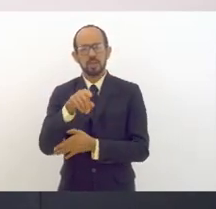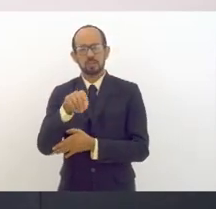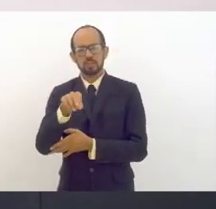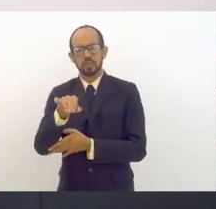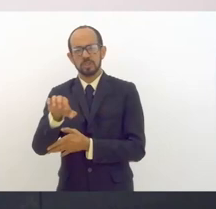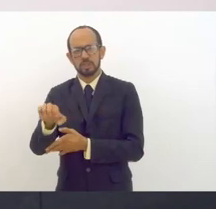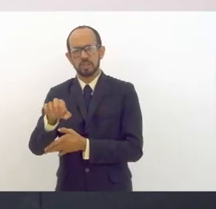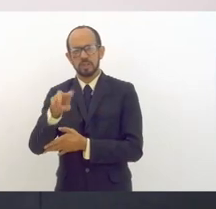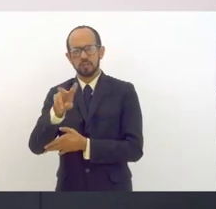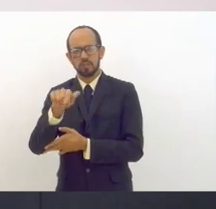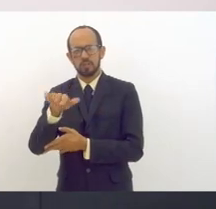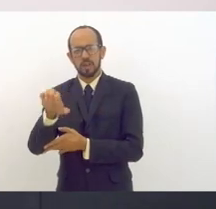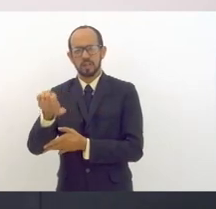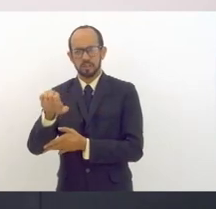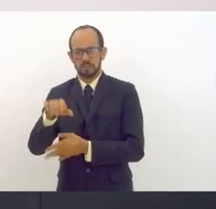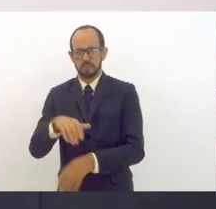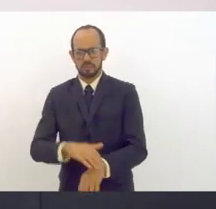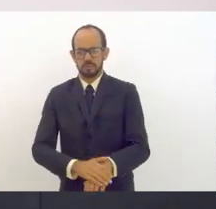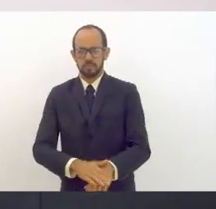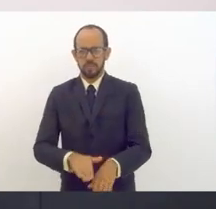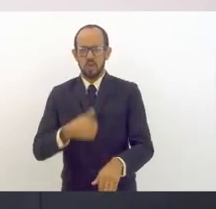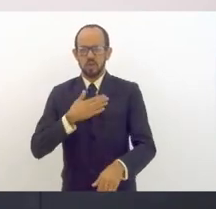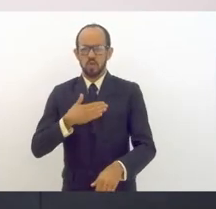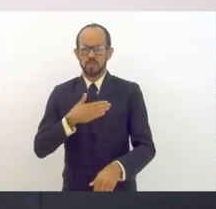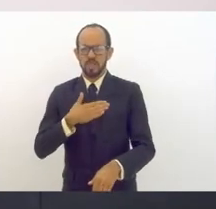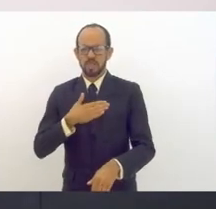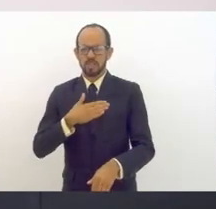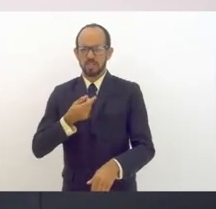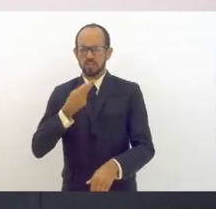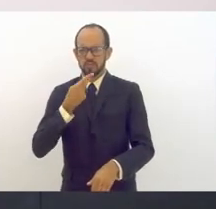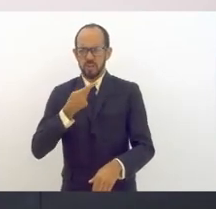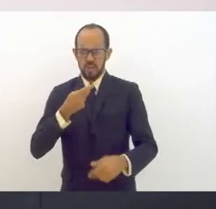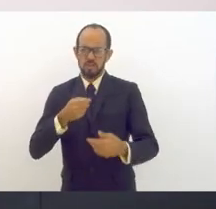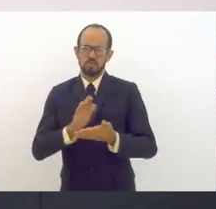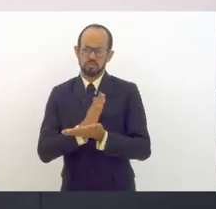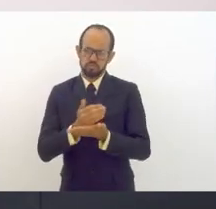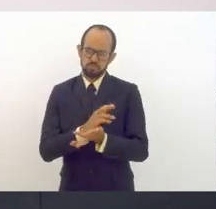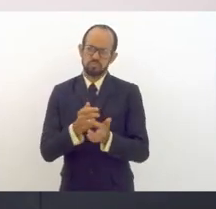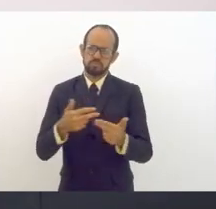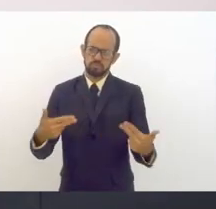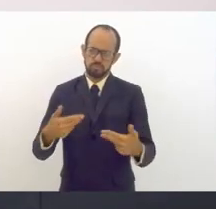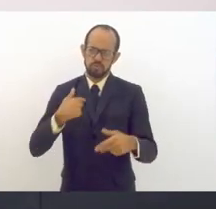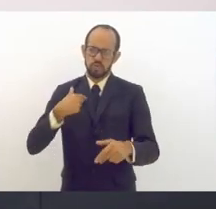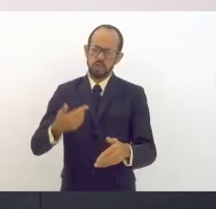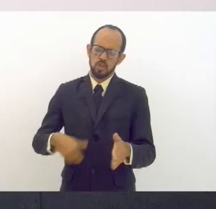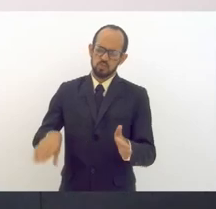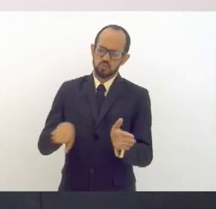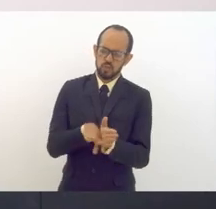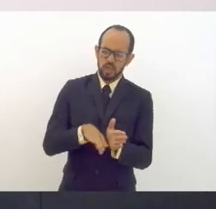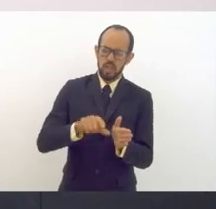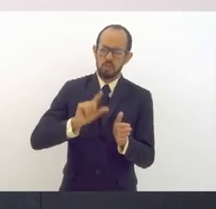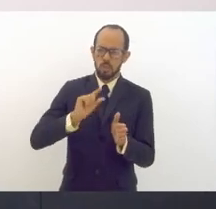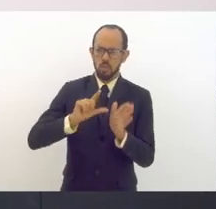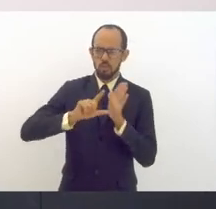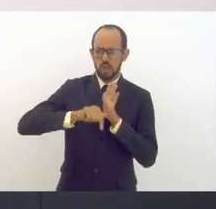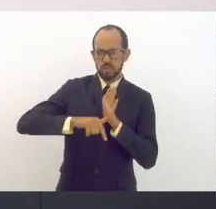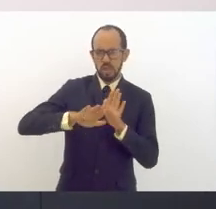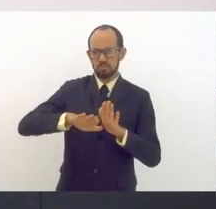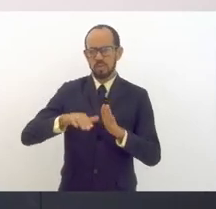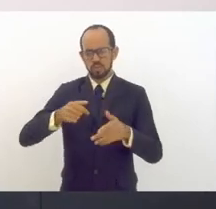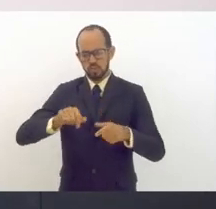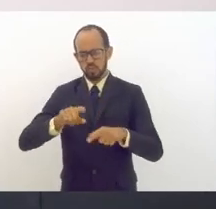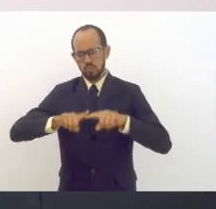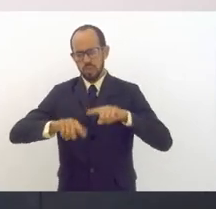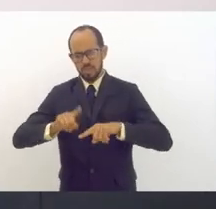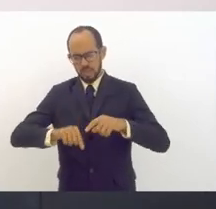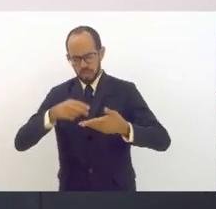quero fazer algumas observações. Eu cheguei, a audiência já estava em curso, mas estou com o material da apresentação